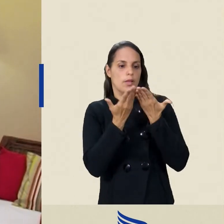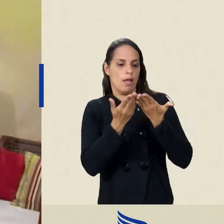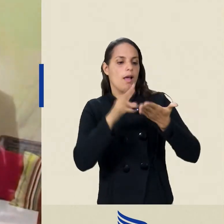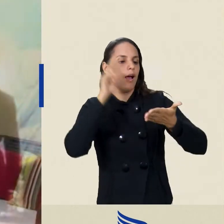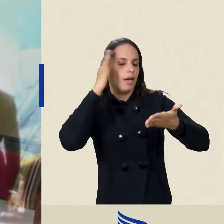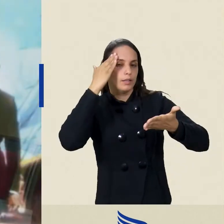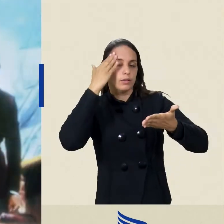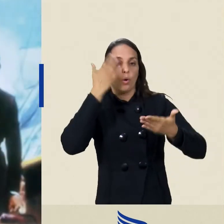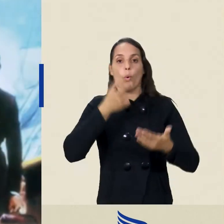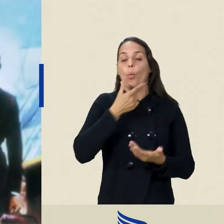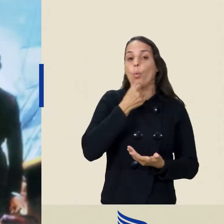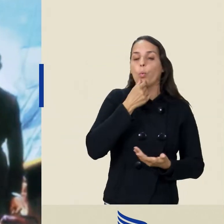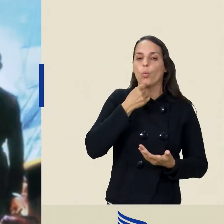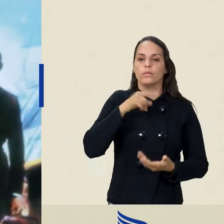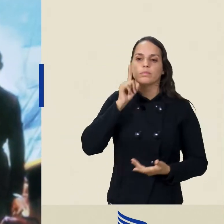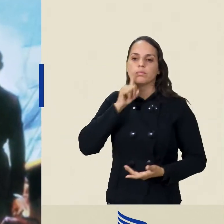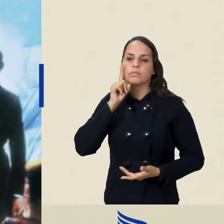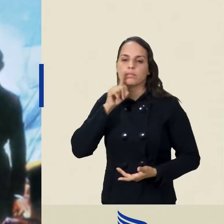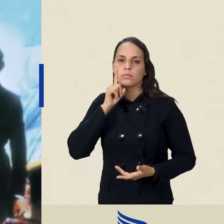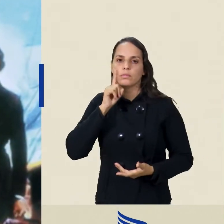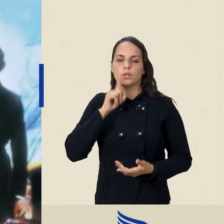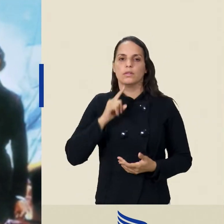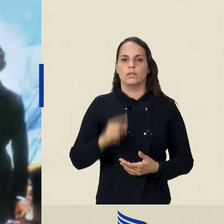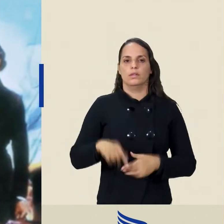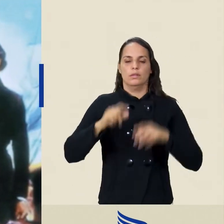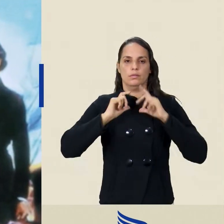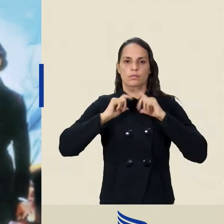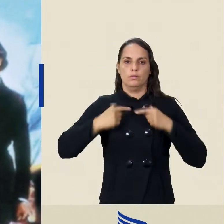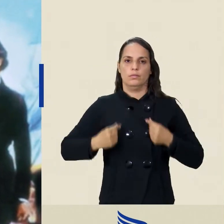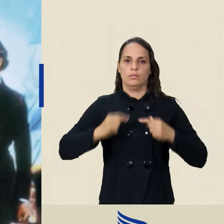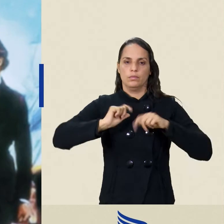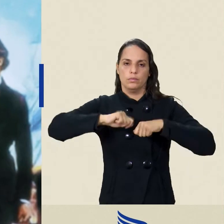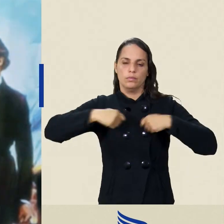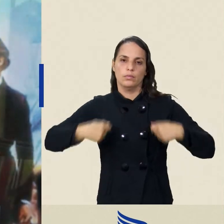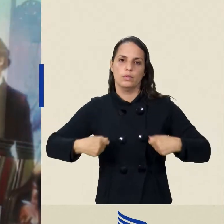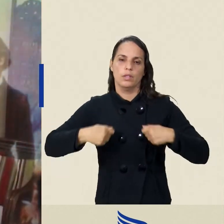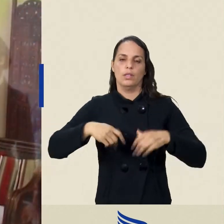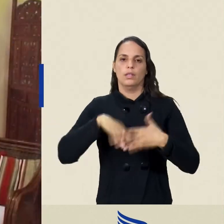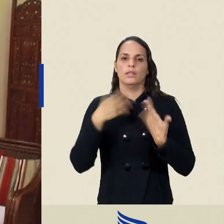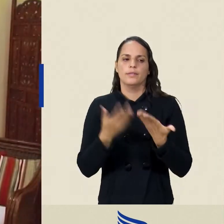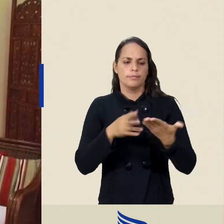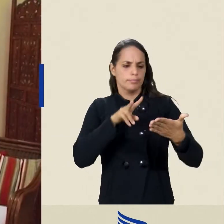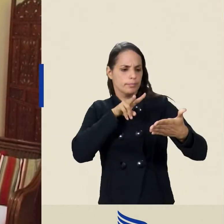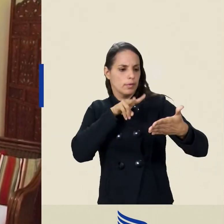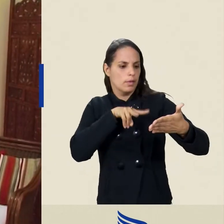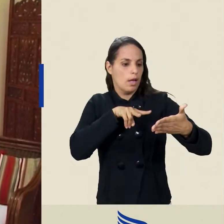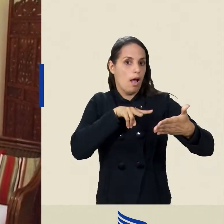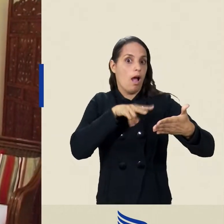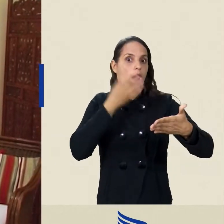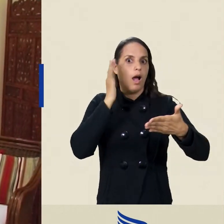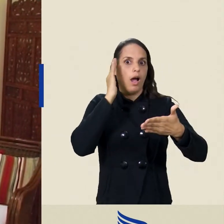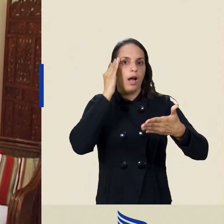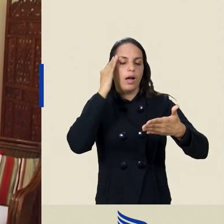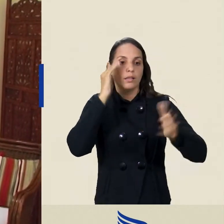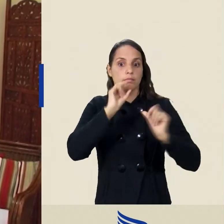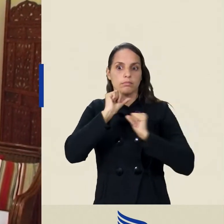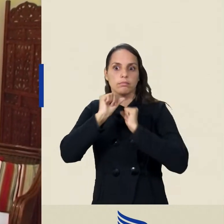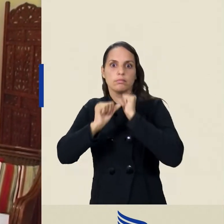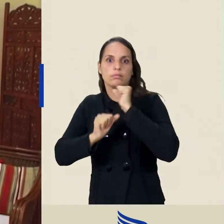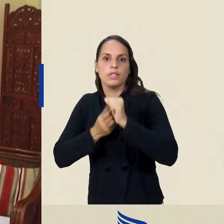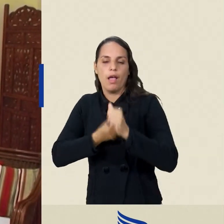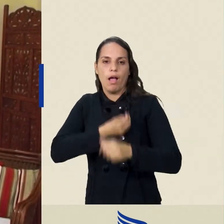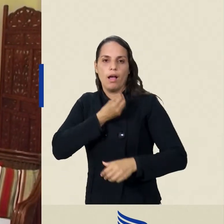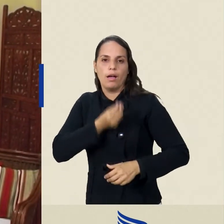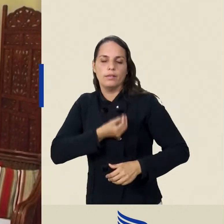homem chamado Guilherme Miller deparou-se com um verso que mudaria a sua vida e a vida de milhares. Daniel 8,